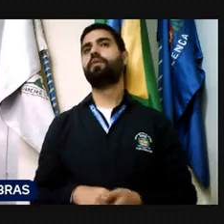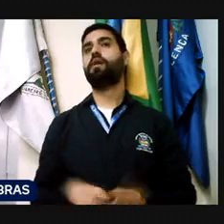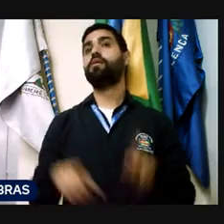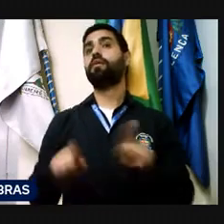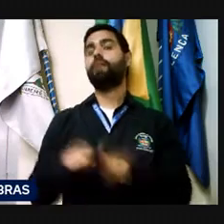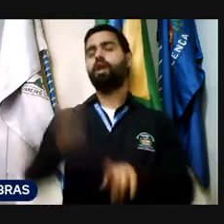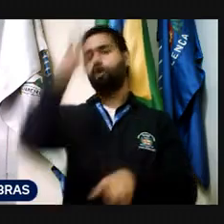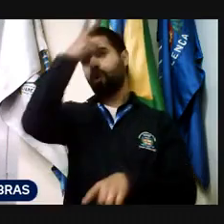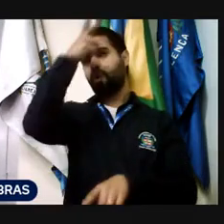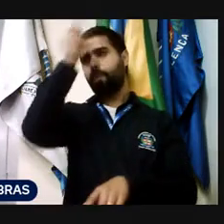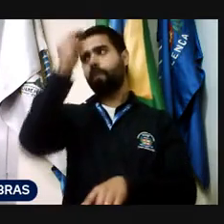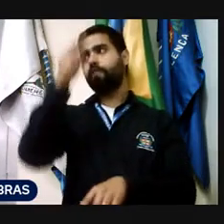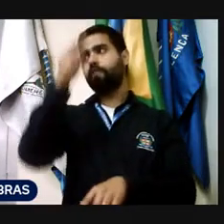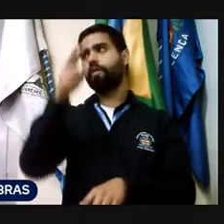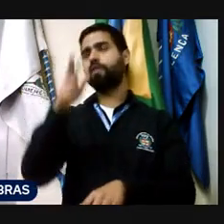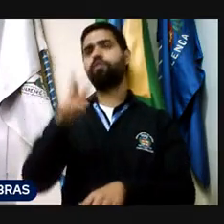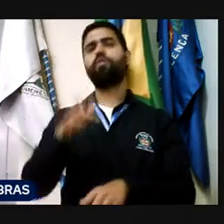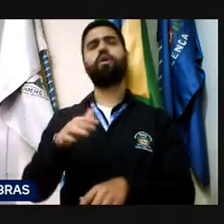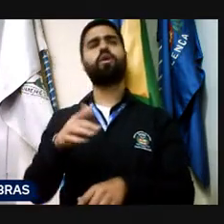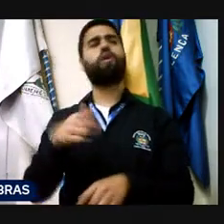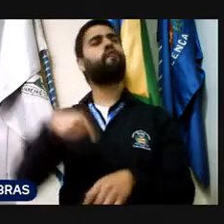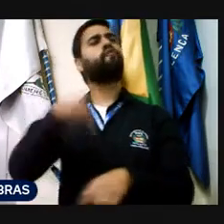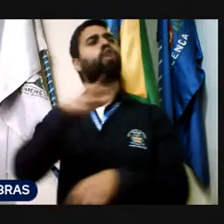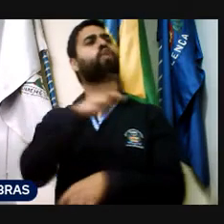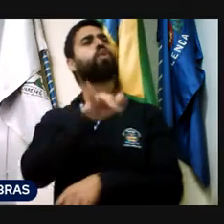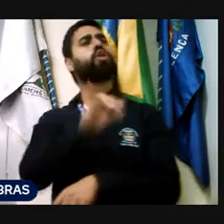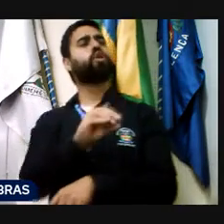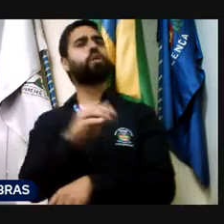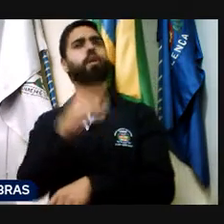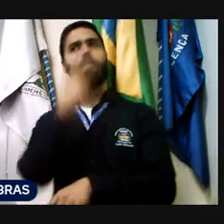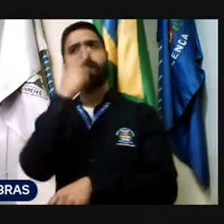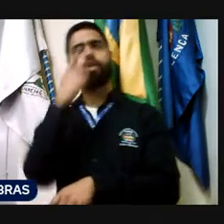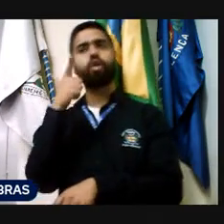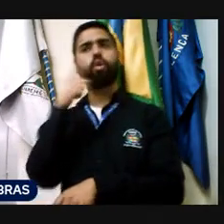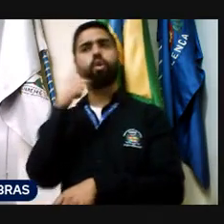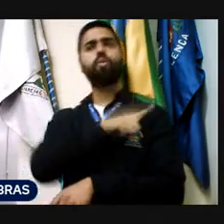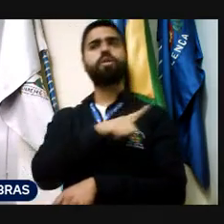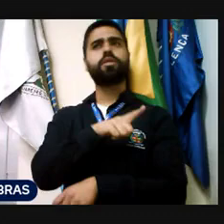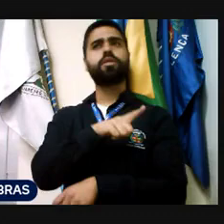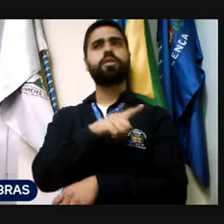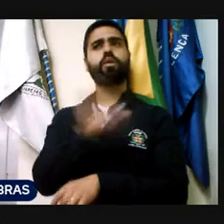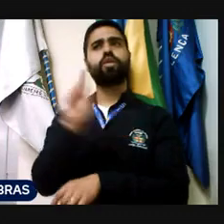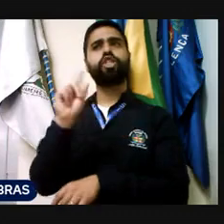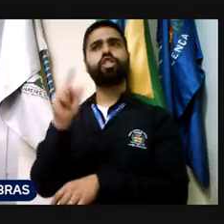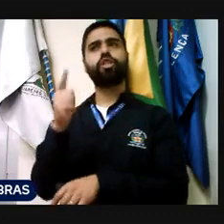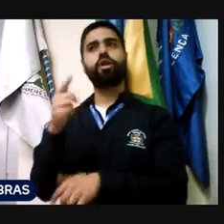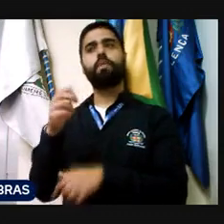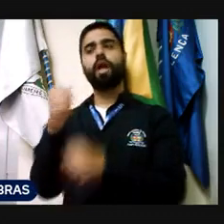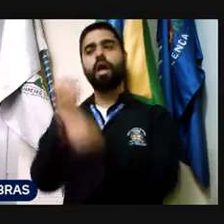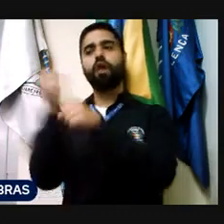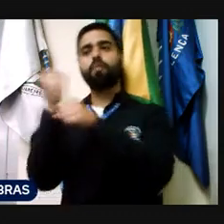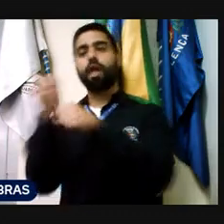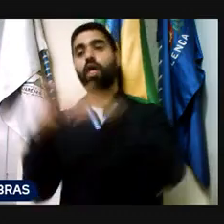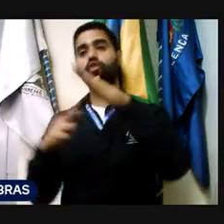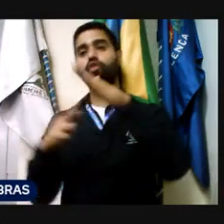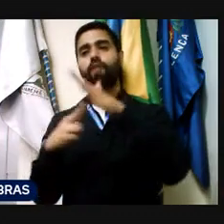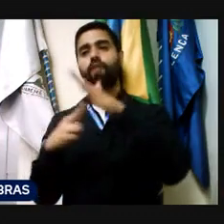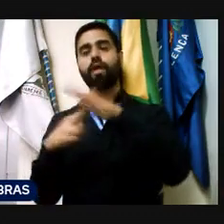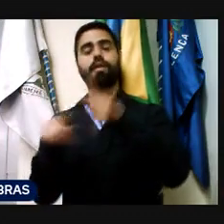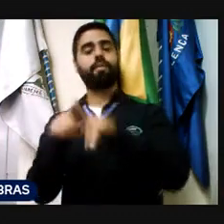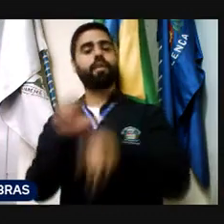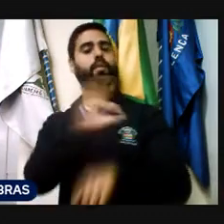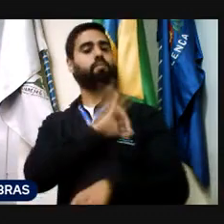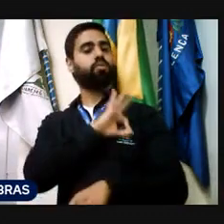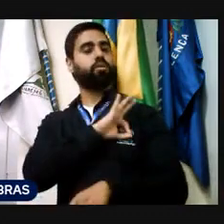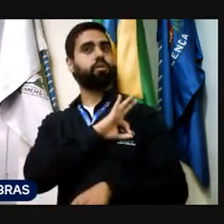Janeiro e parece que conseguiu recursos para a reforma da rodoviária e também da delegacia. Está